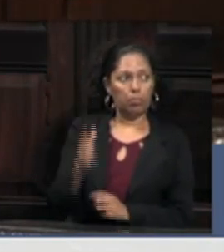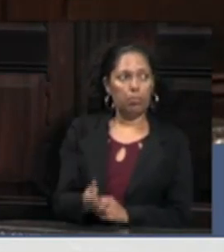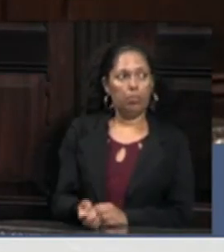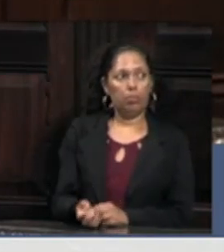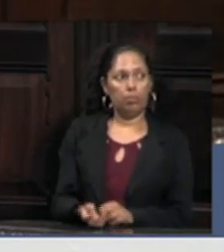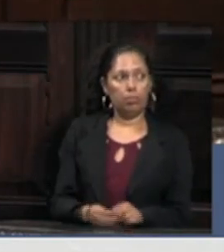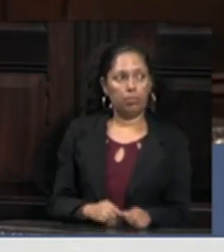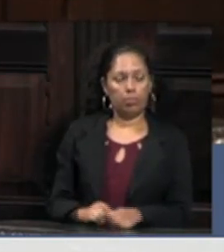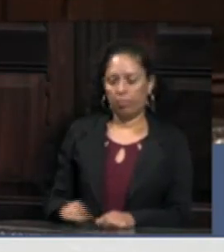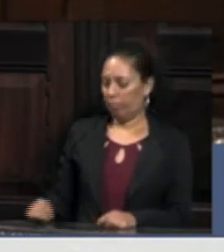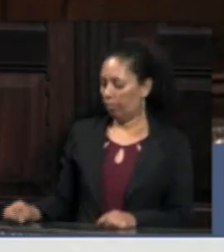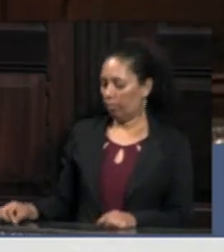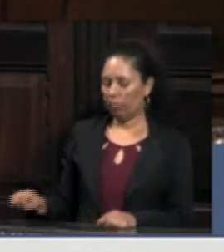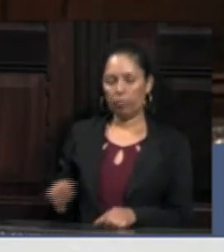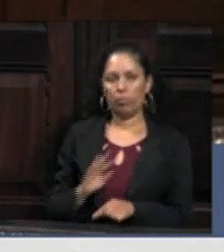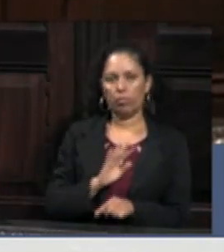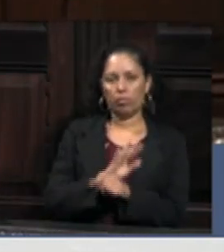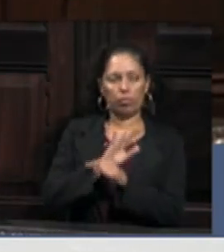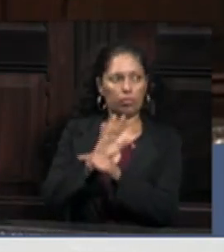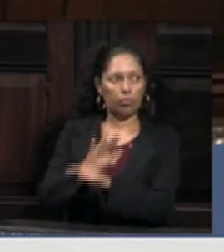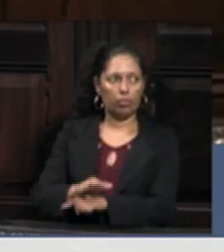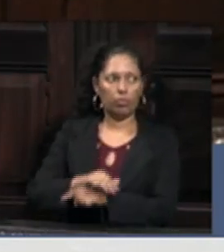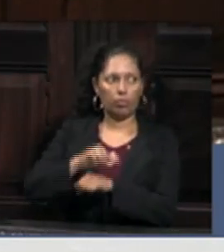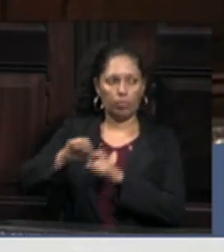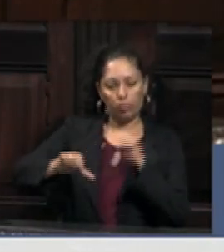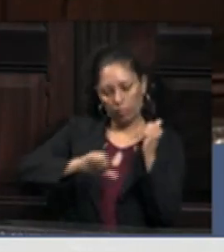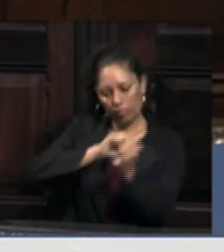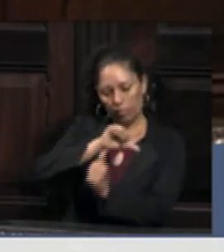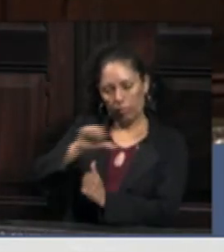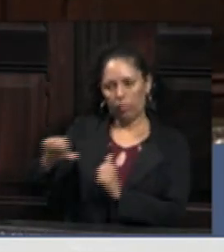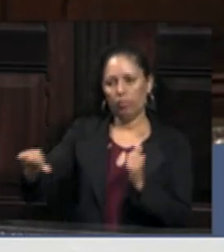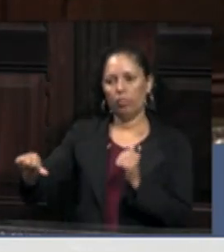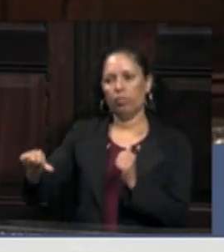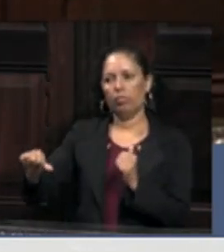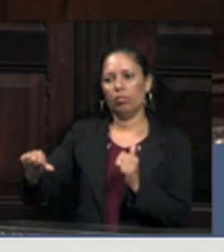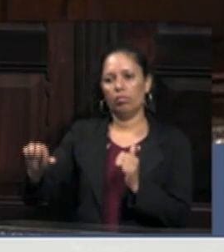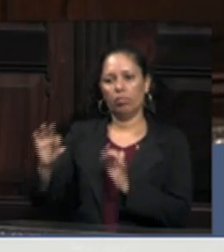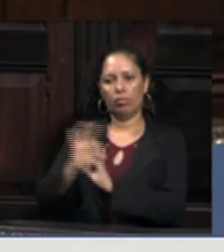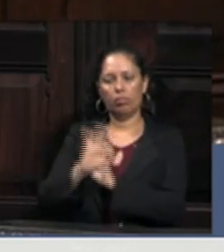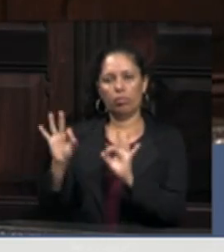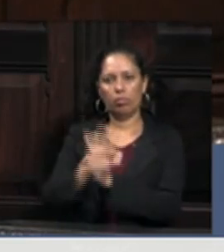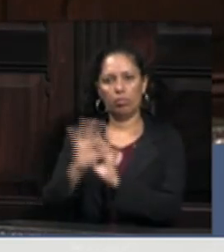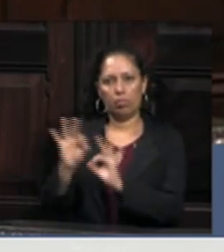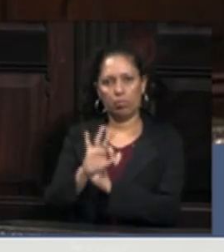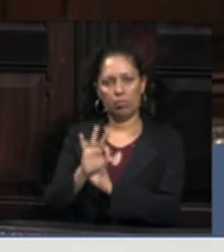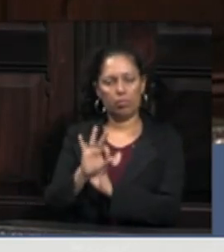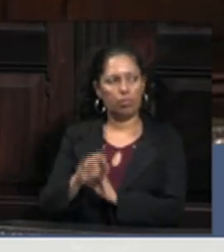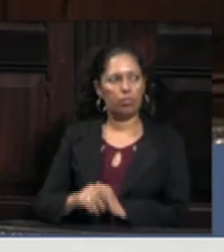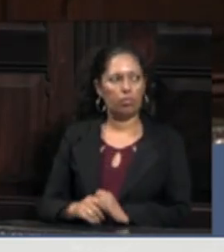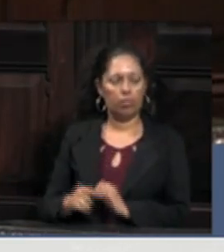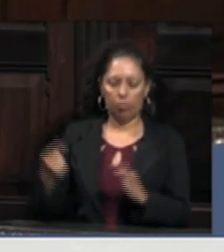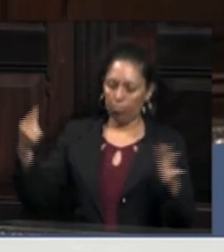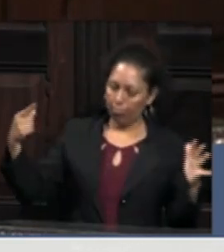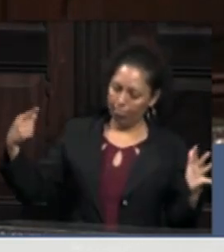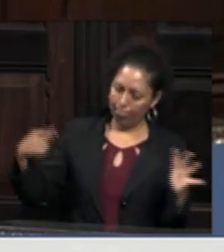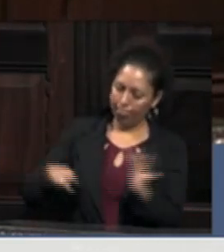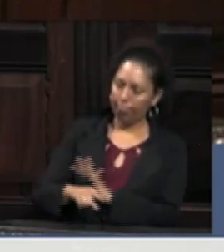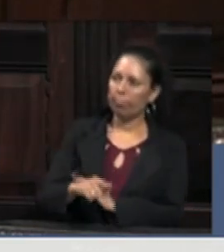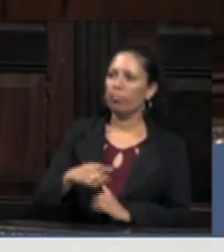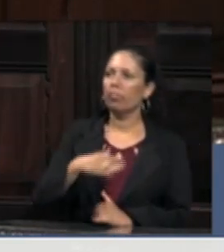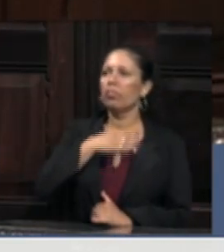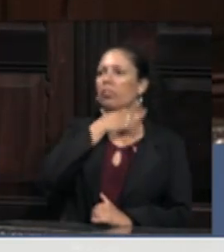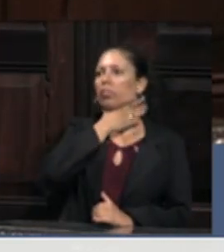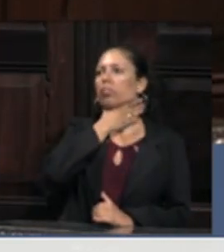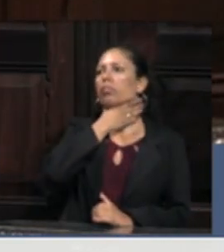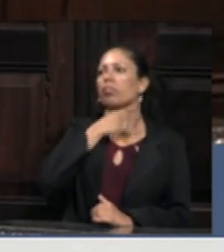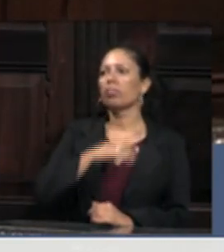impedindo a renovação da alimentação do nosso ciclo previdenciário e aprofundando a crise em que estamos metidos.